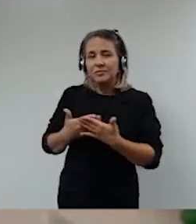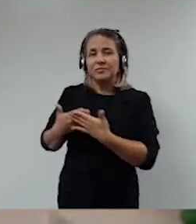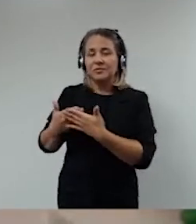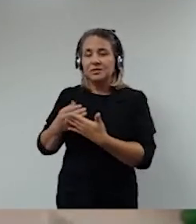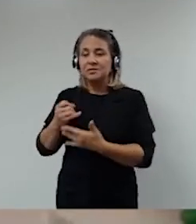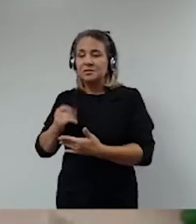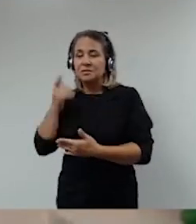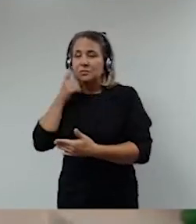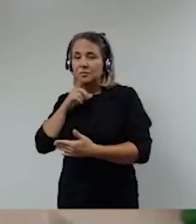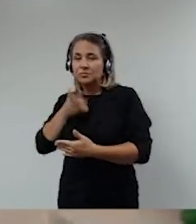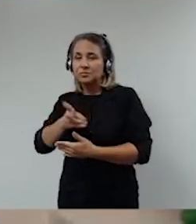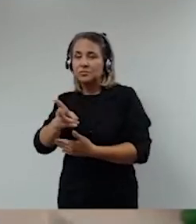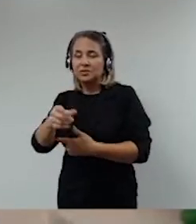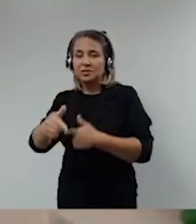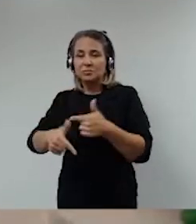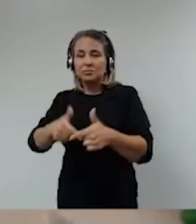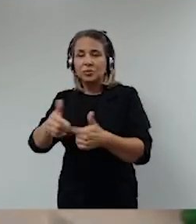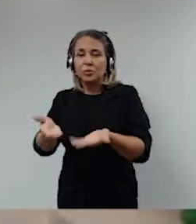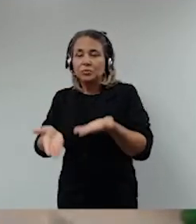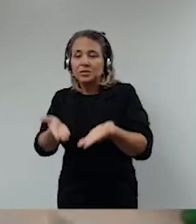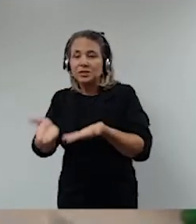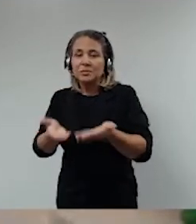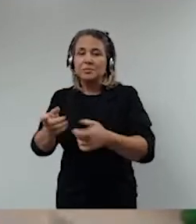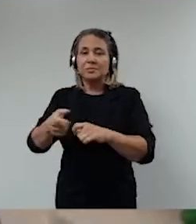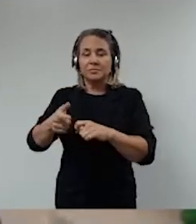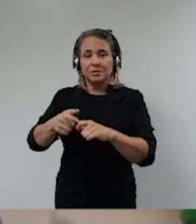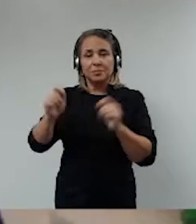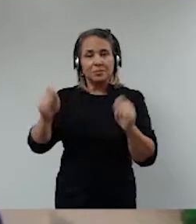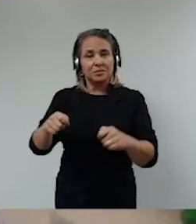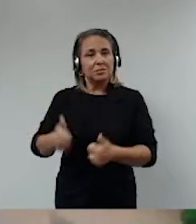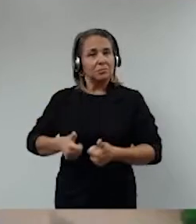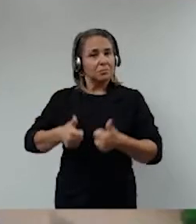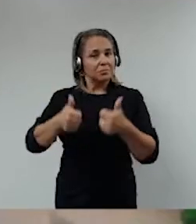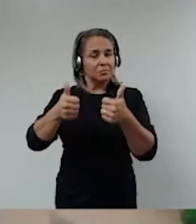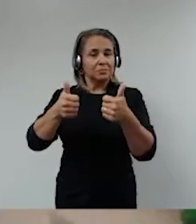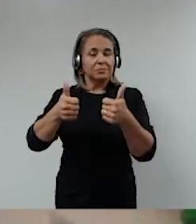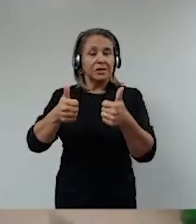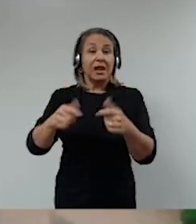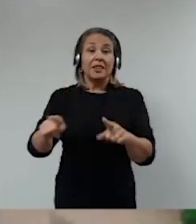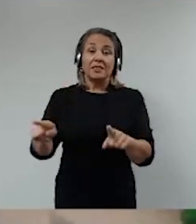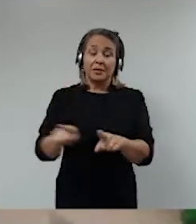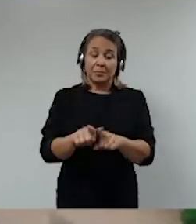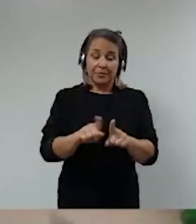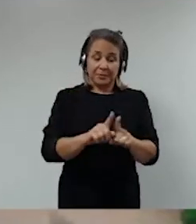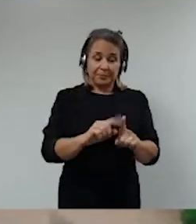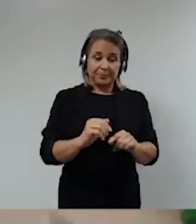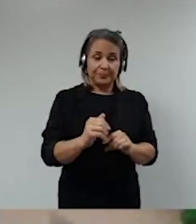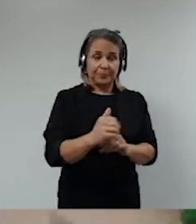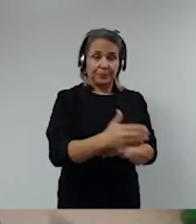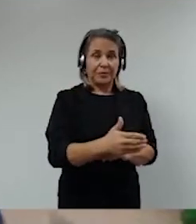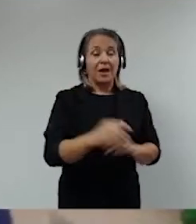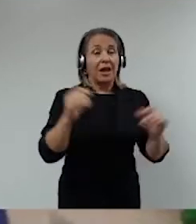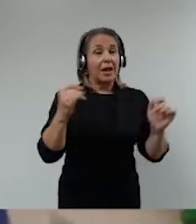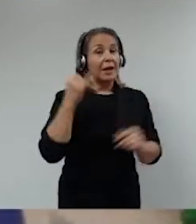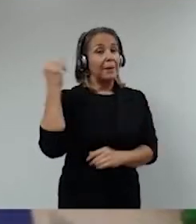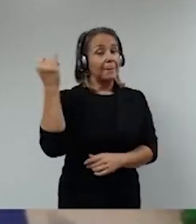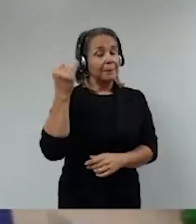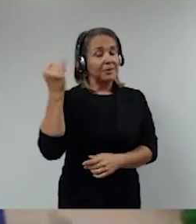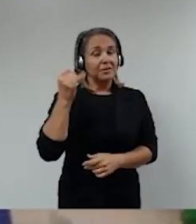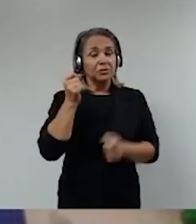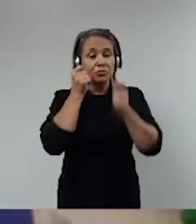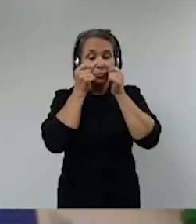do tratamento médico ela seja positiva, né? Além disso, se faz necessário